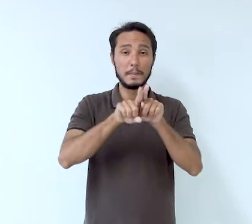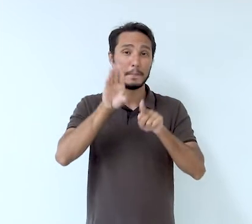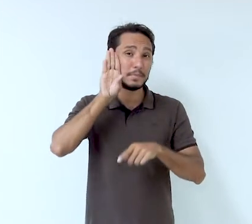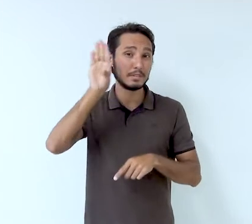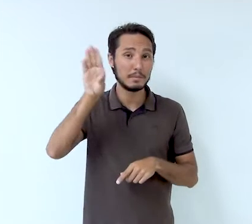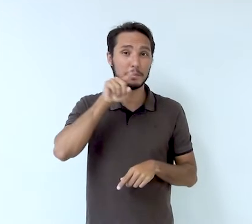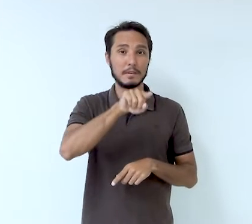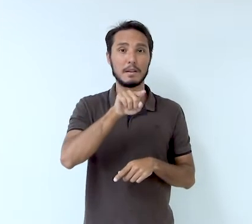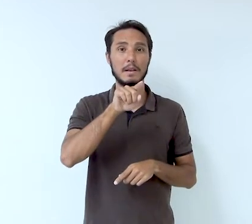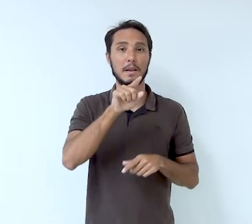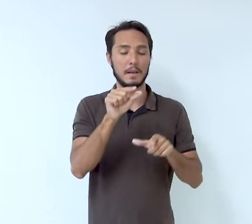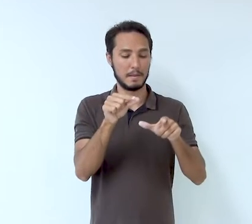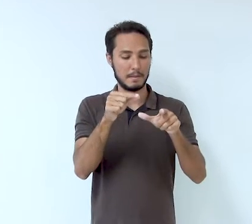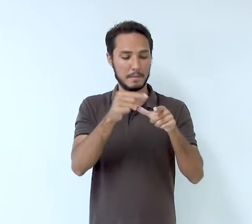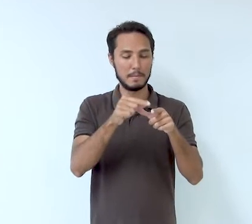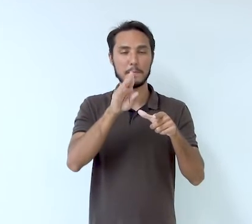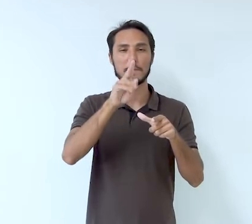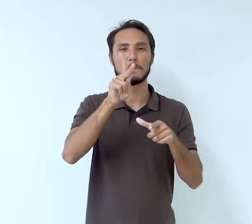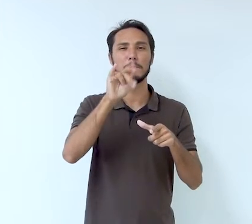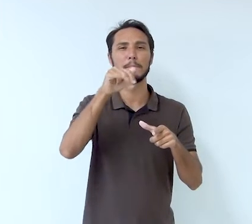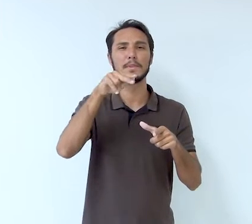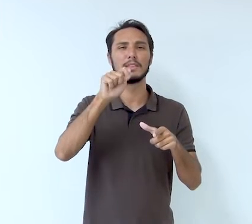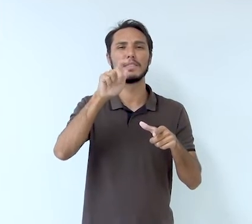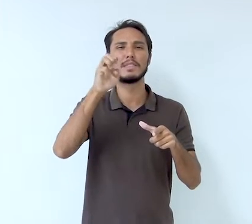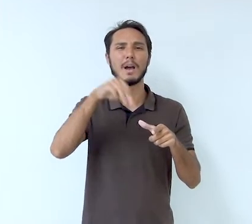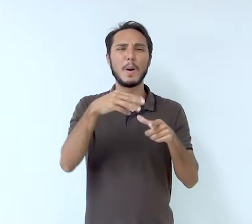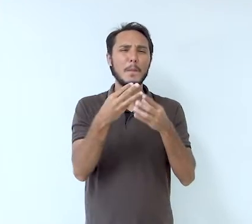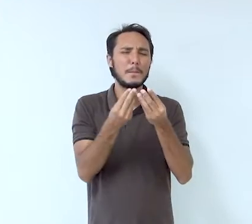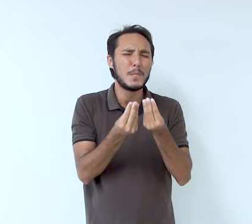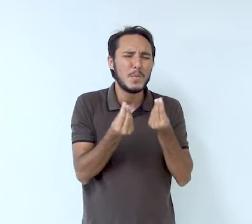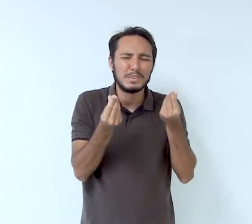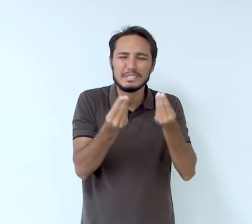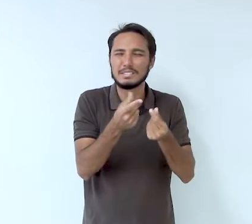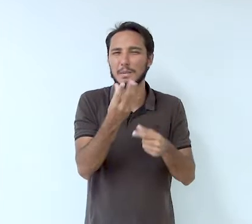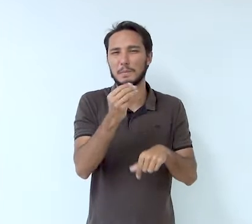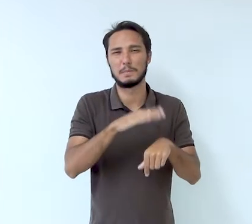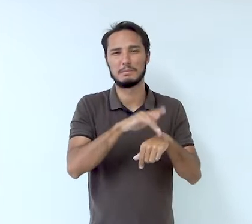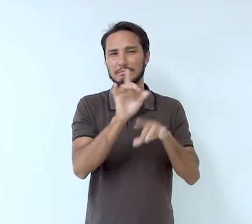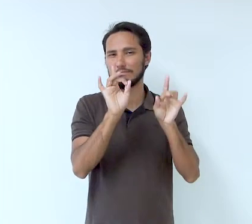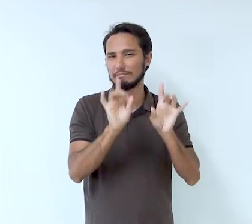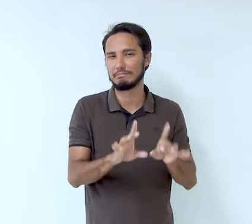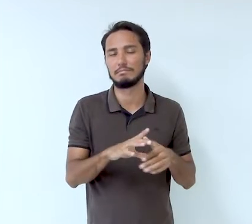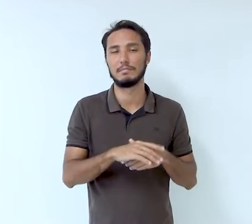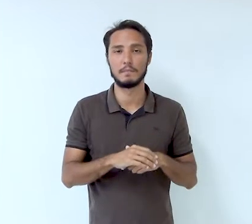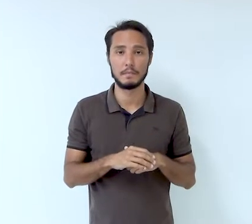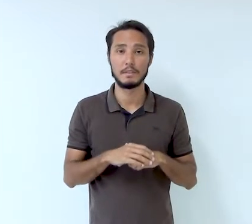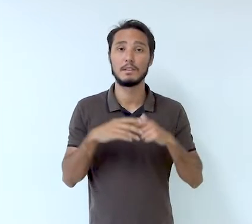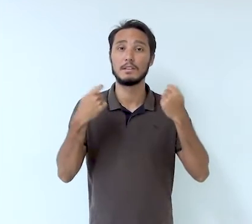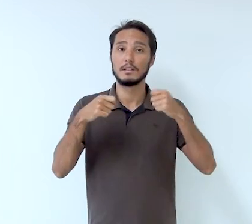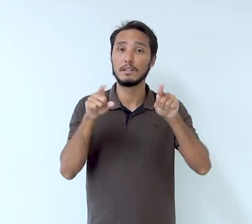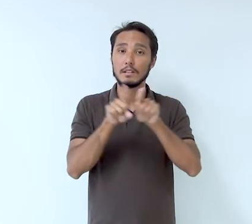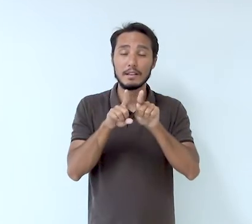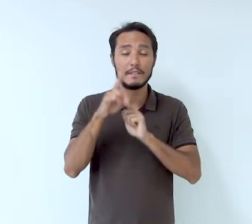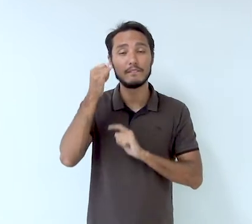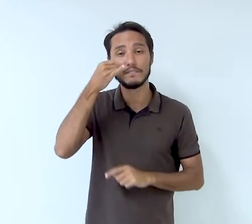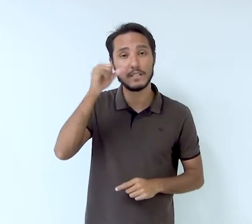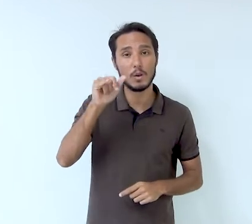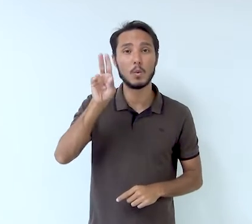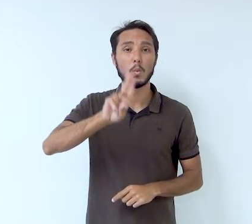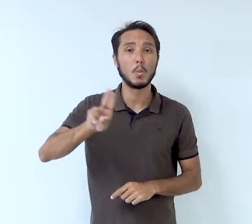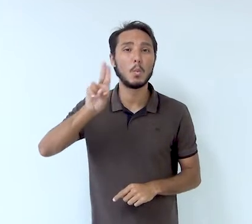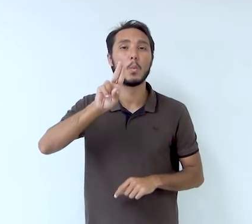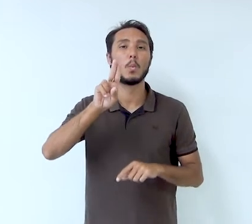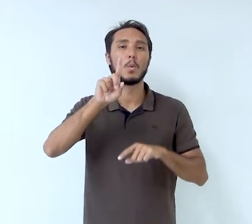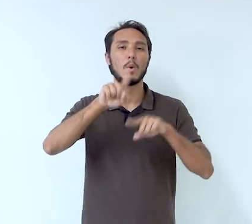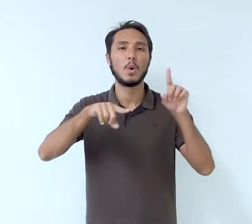e principalmente a pinagem dele, que é uma pinagem muito, muito, muito sensível. Devemos também